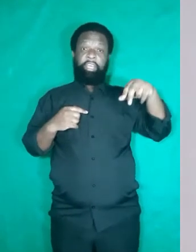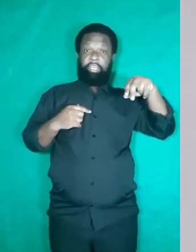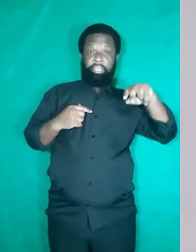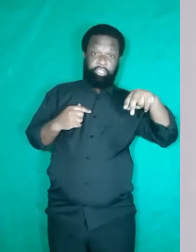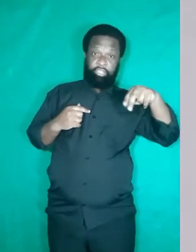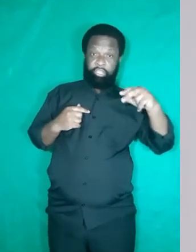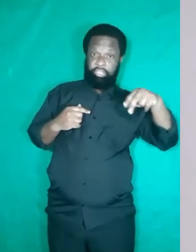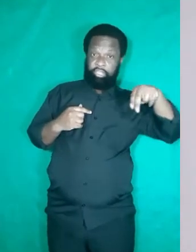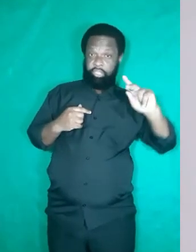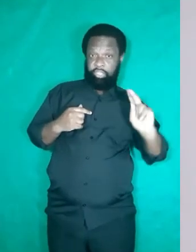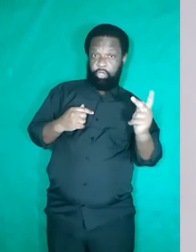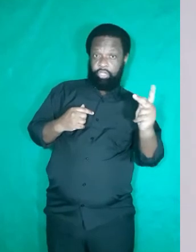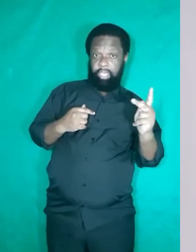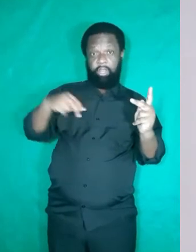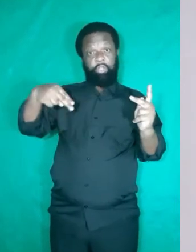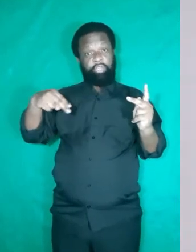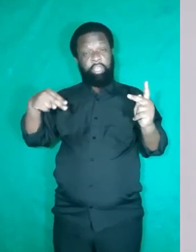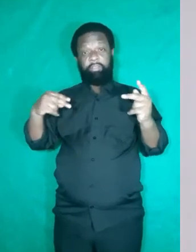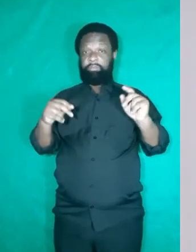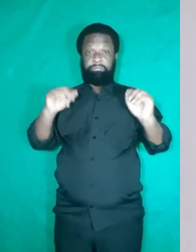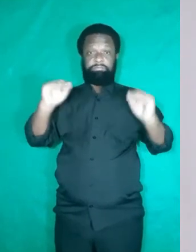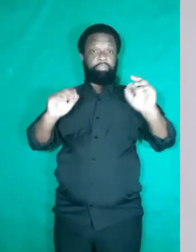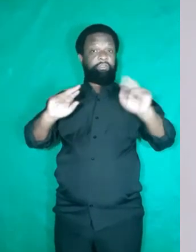ligações covalentes polares.